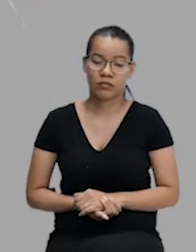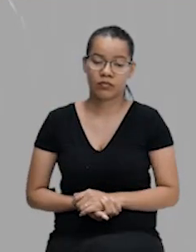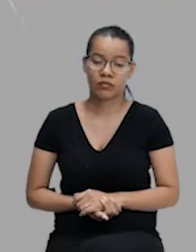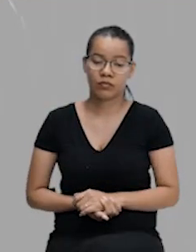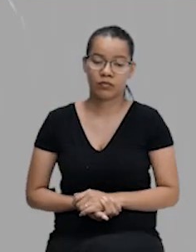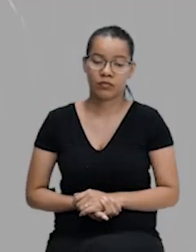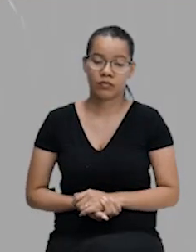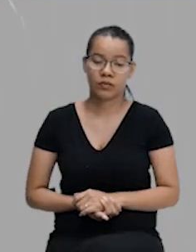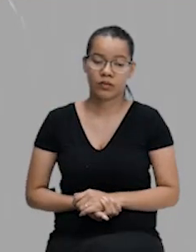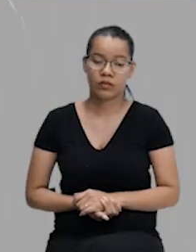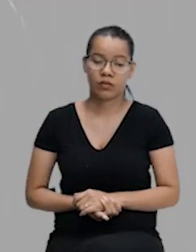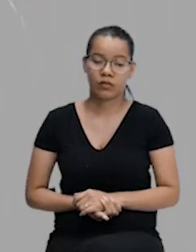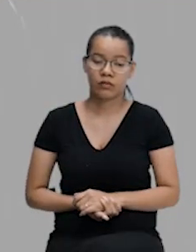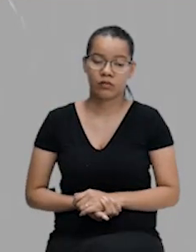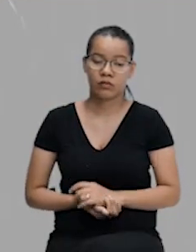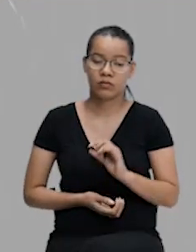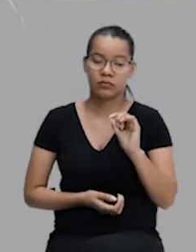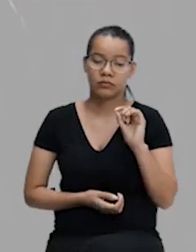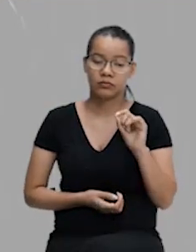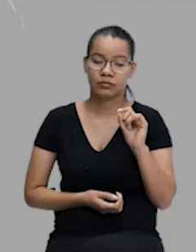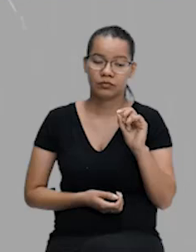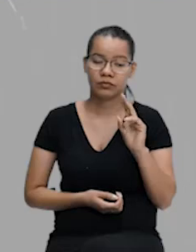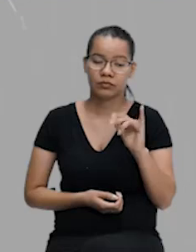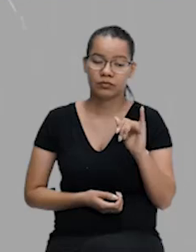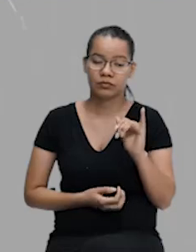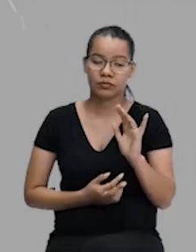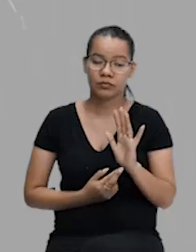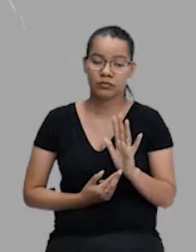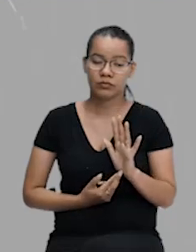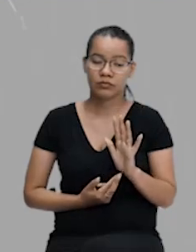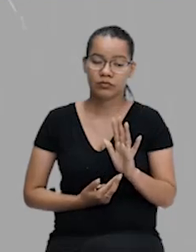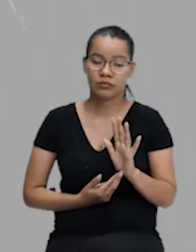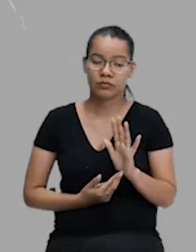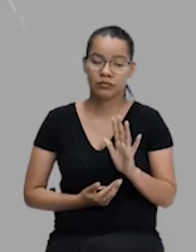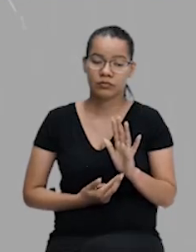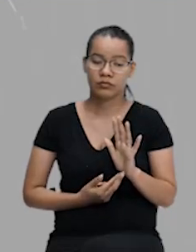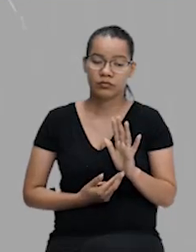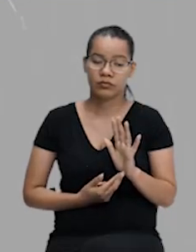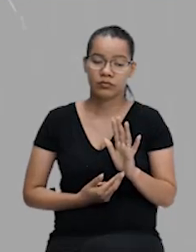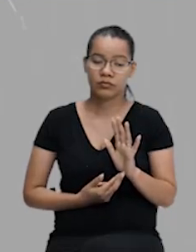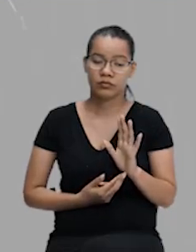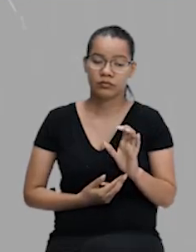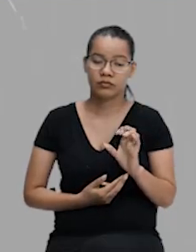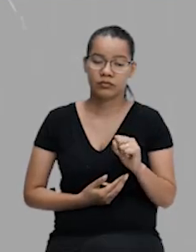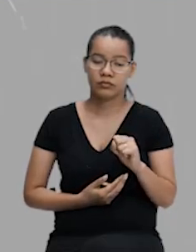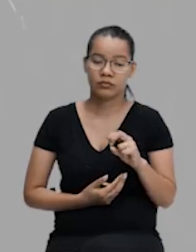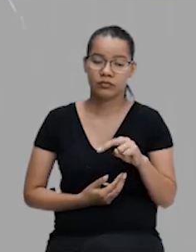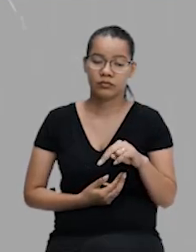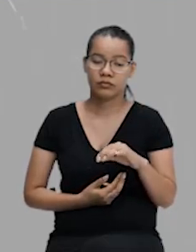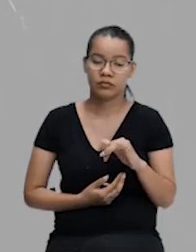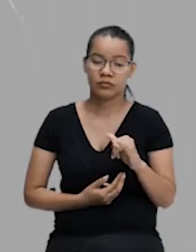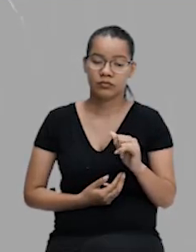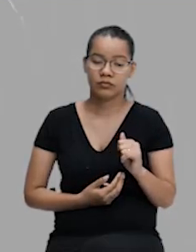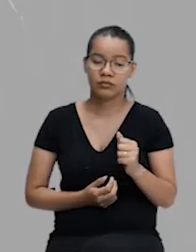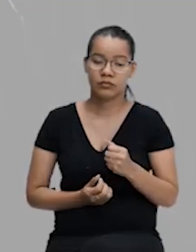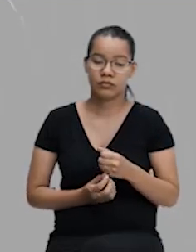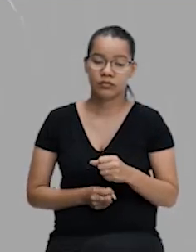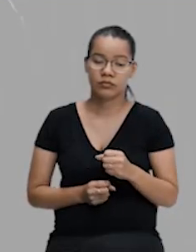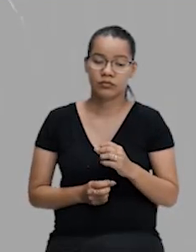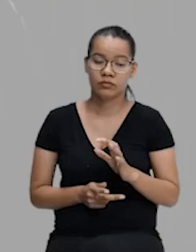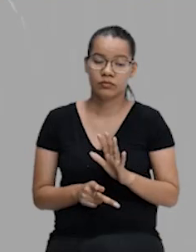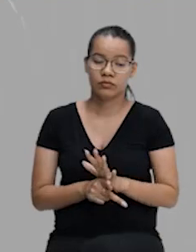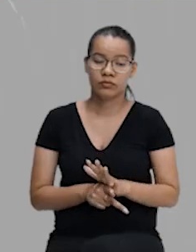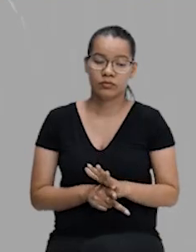que vai simbolizar, vai representar, né, a essência do morango. Ok,